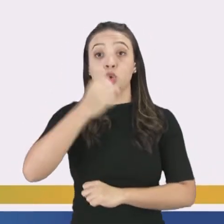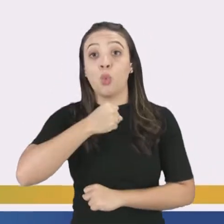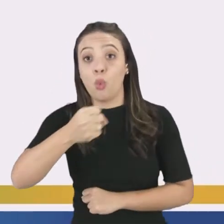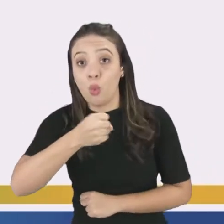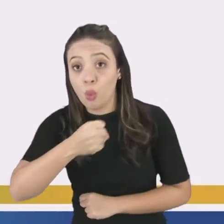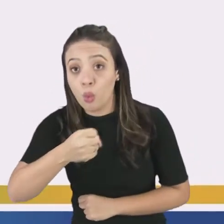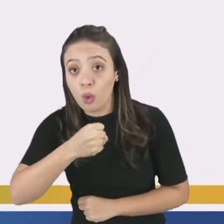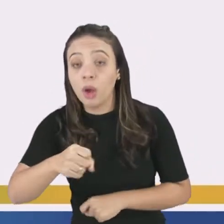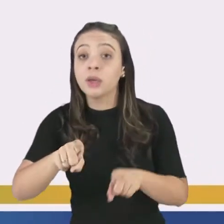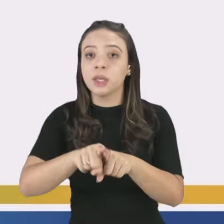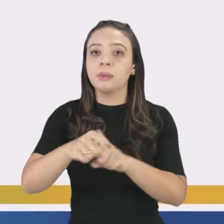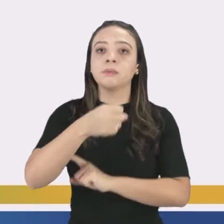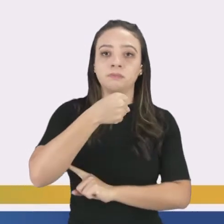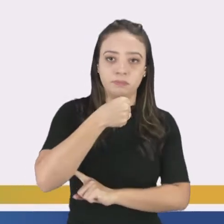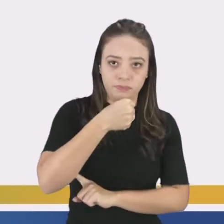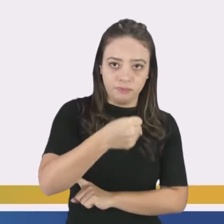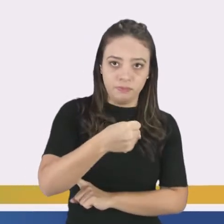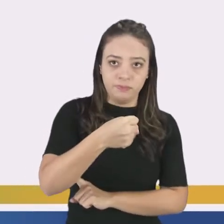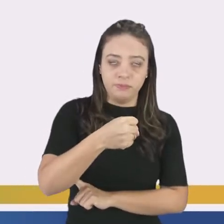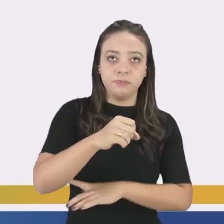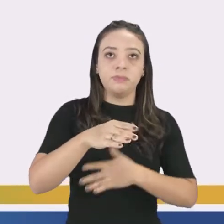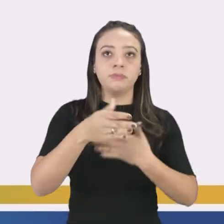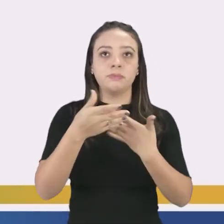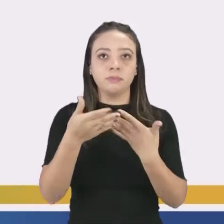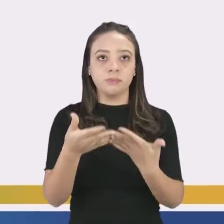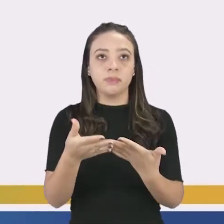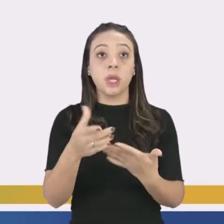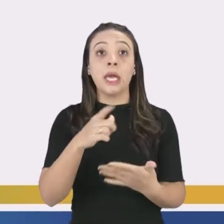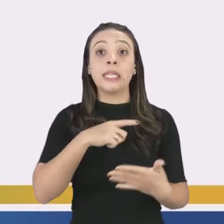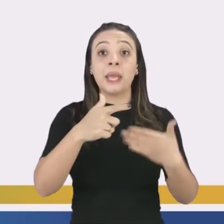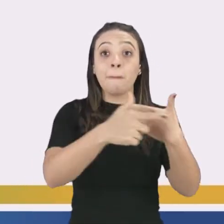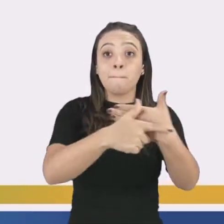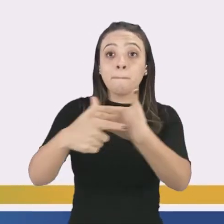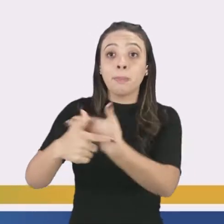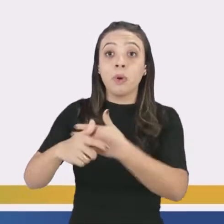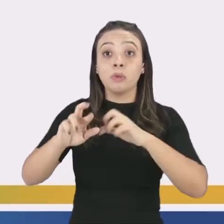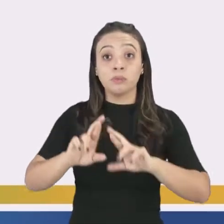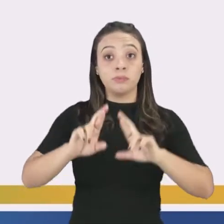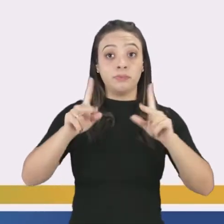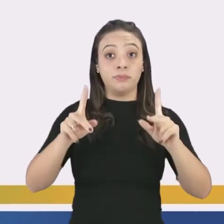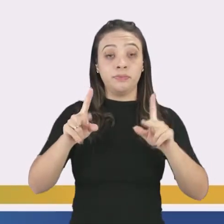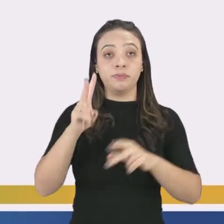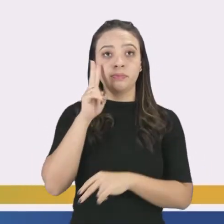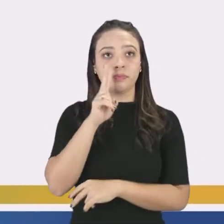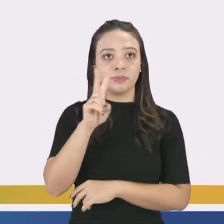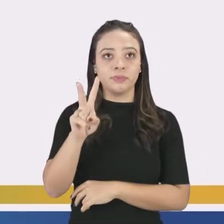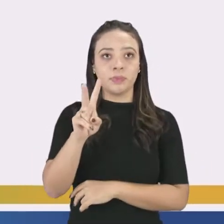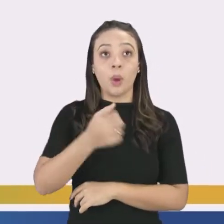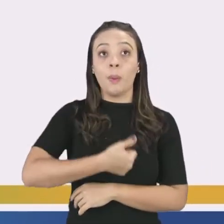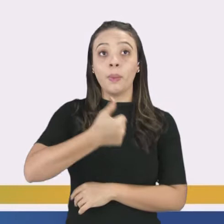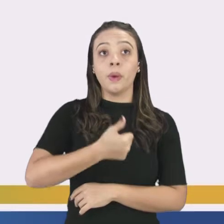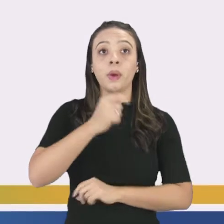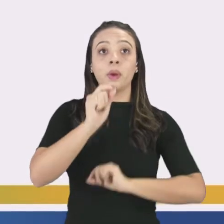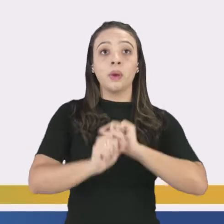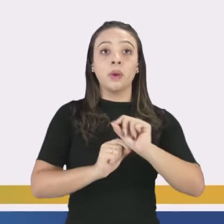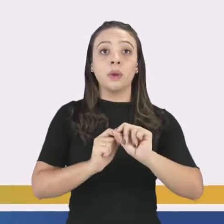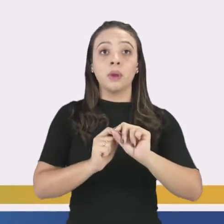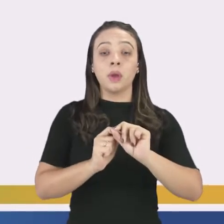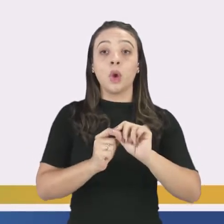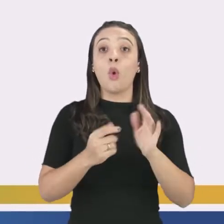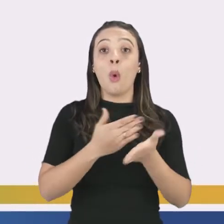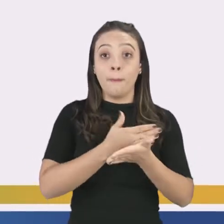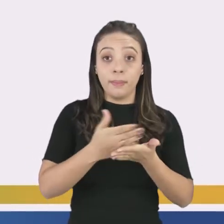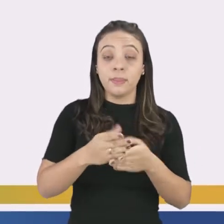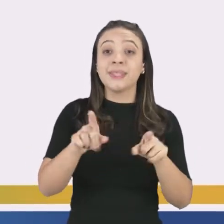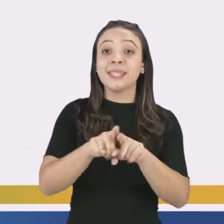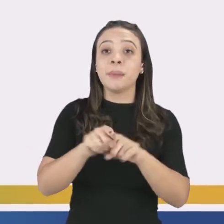e o entrevistado. Logo, ele tem papéis específicos. Olhem lá comigo. O primeiro abre e fecha a